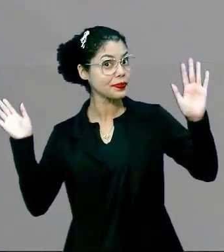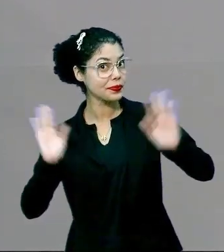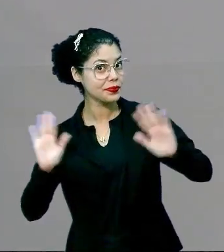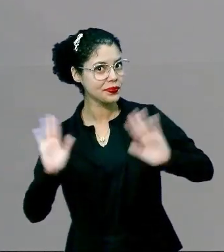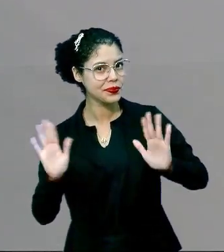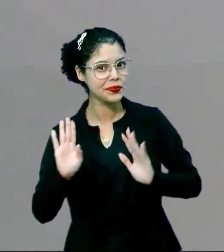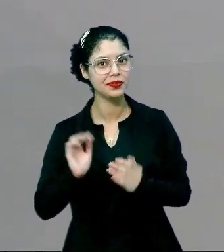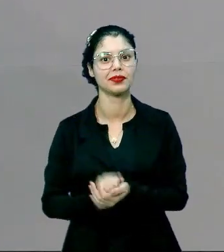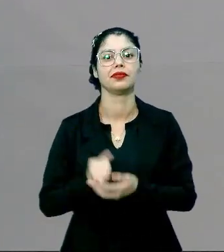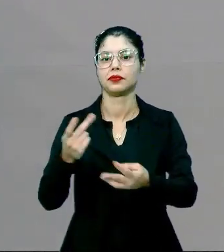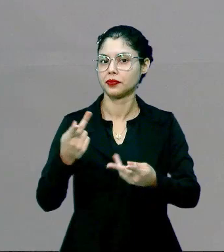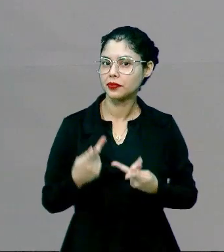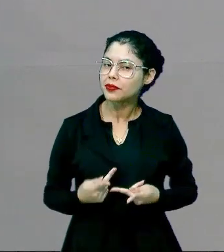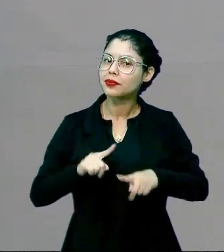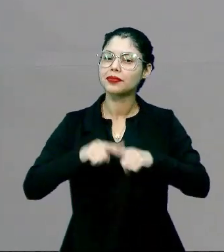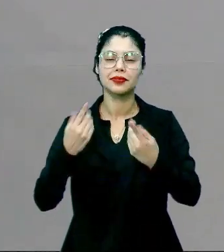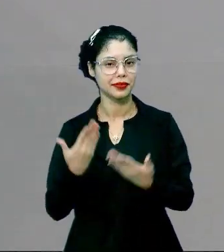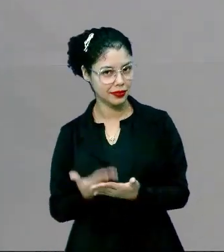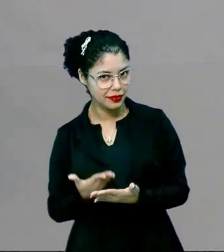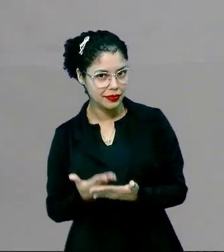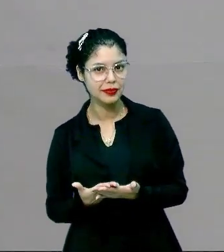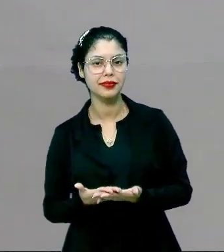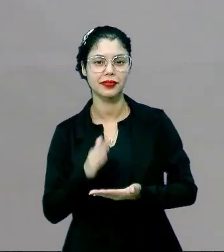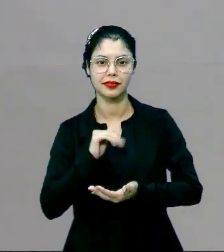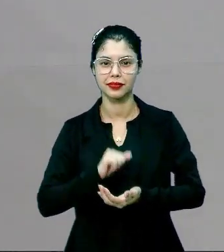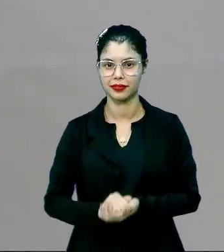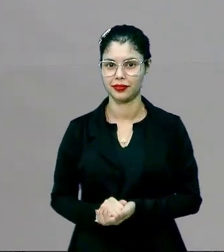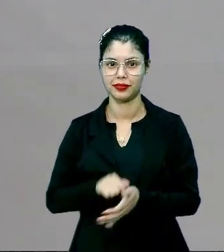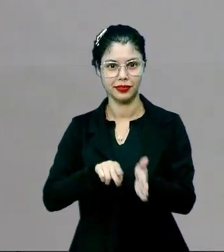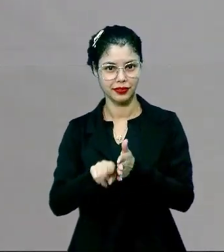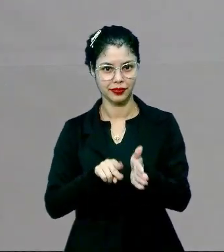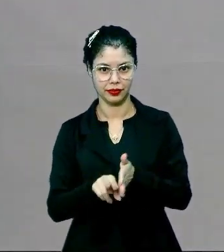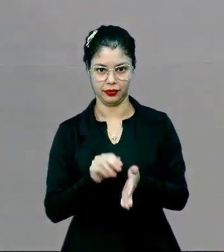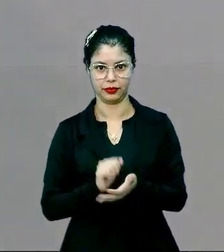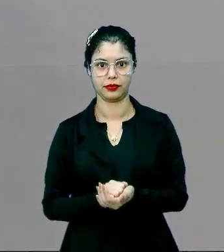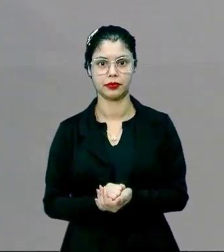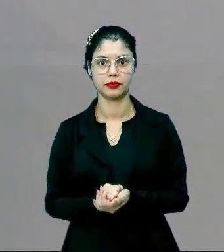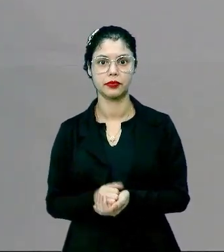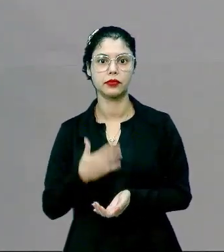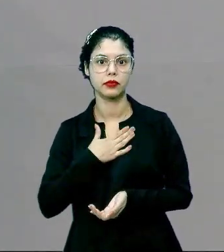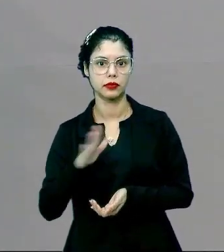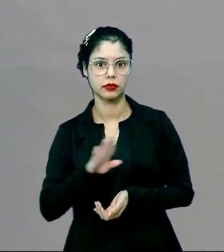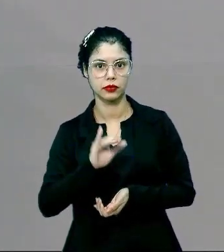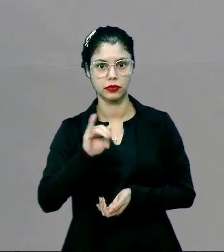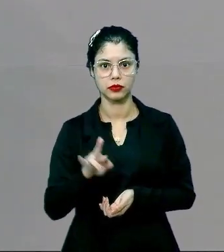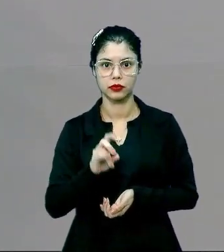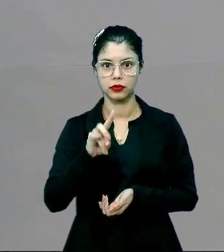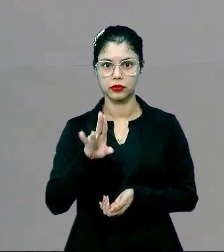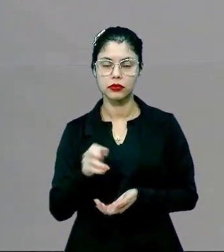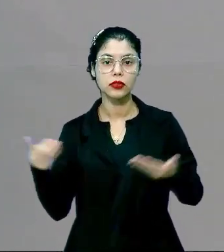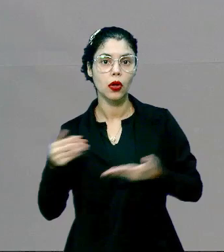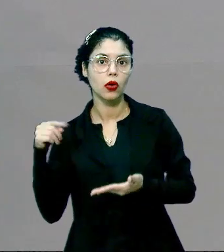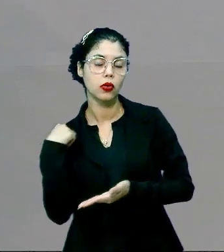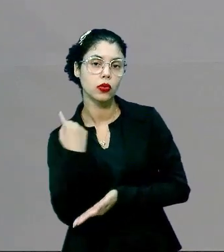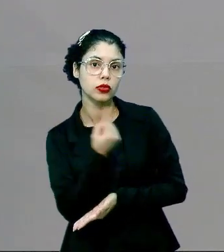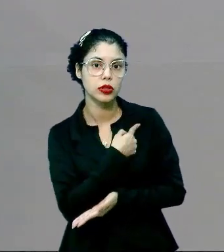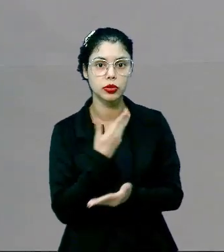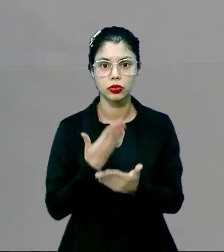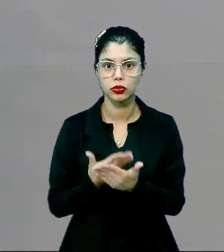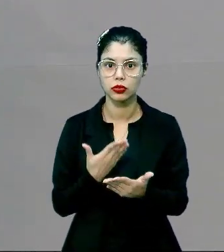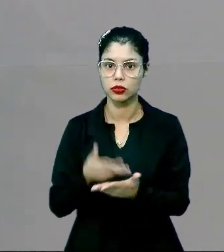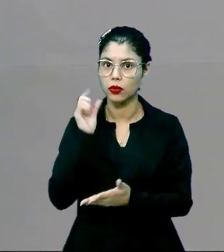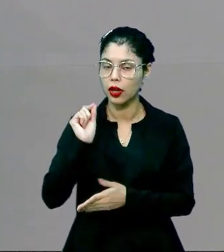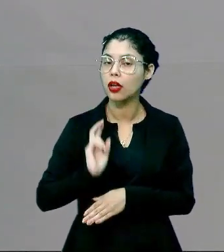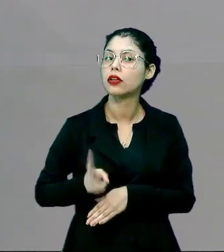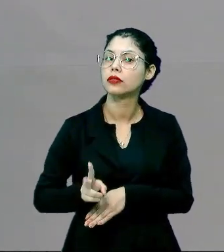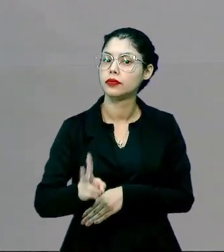Olá, pessoal! Sejam muito bem-vindos para mais uma aula de Biologia. Meu nome é Joverlaine e hoje a gente